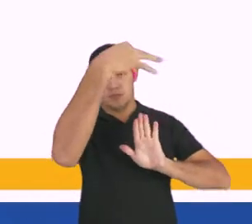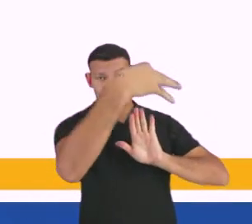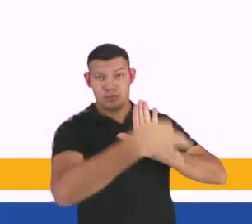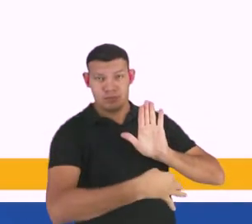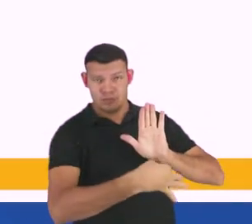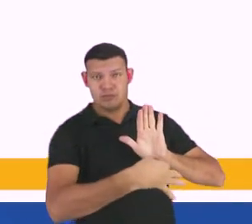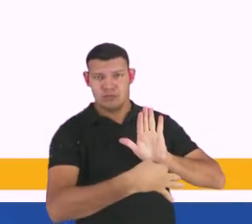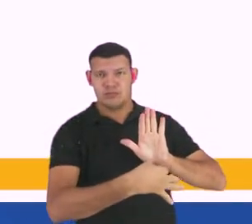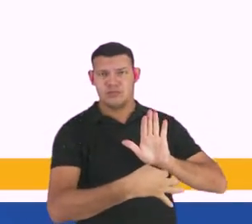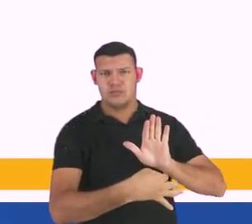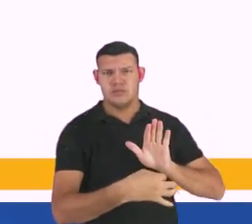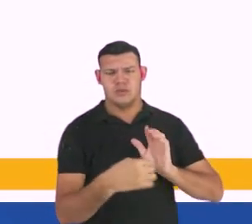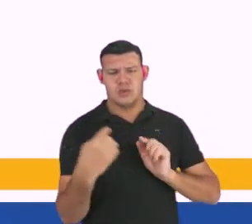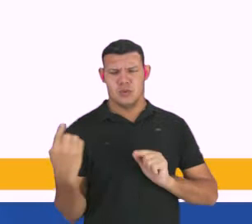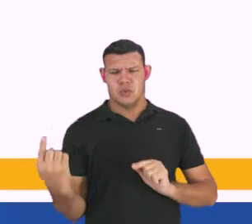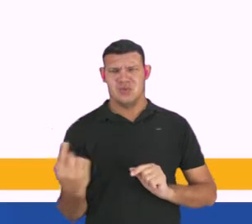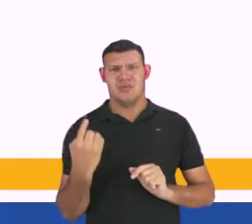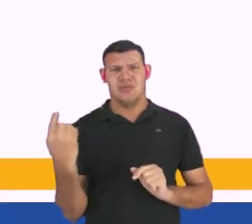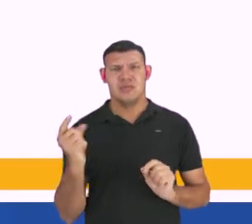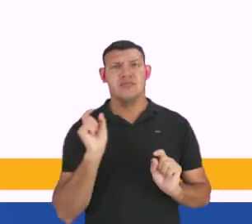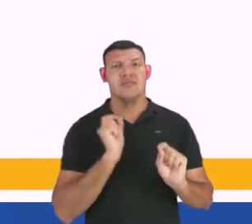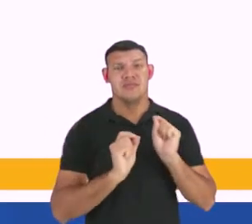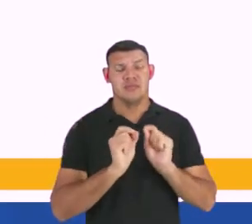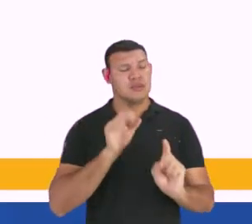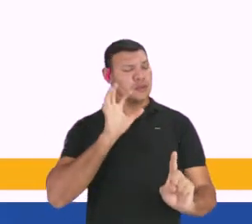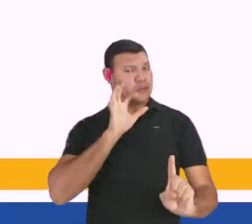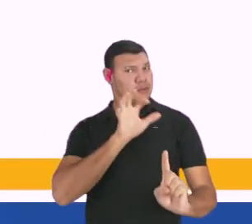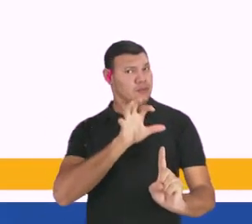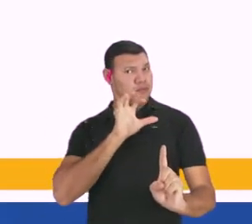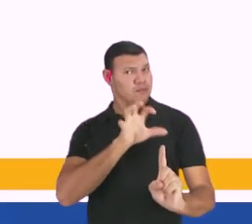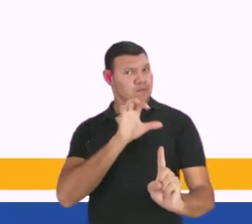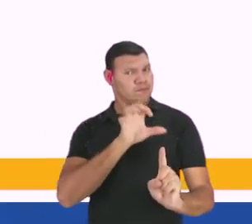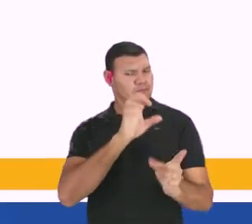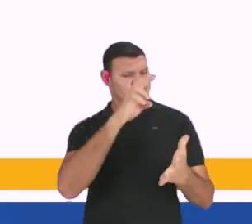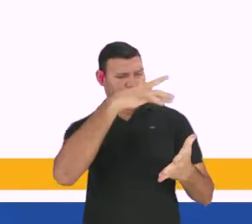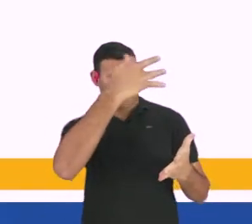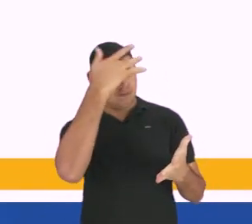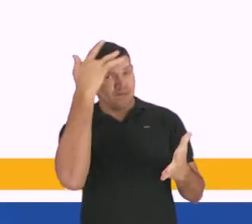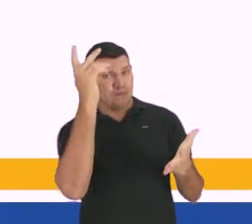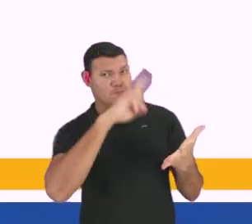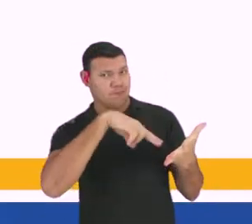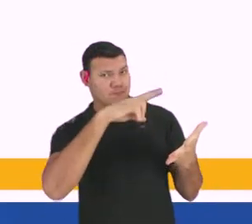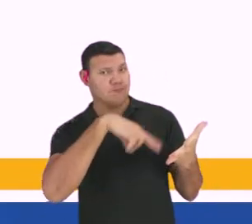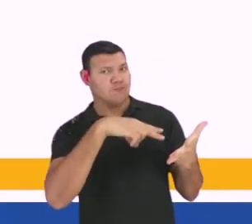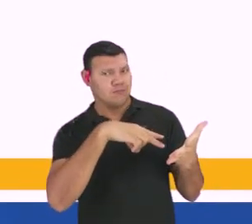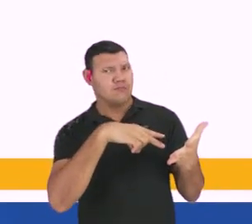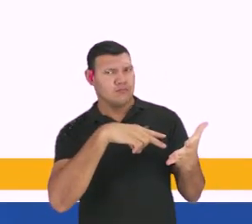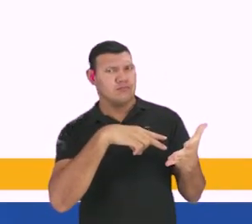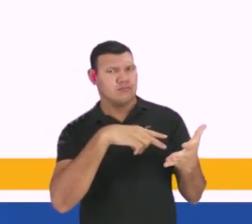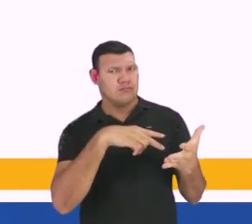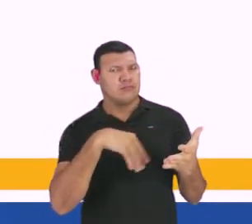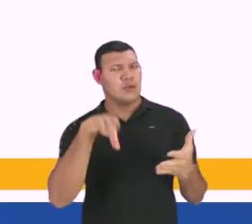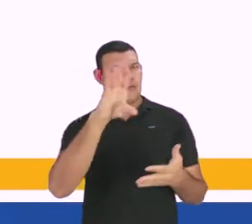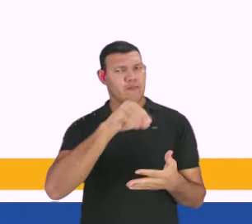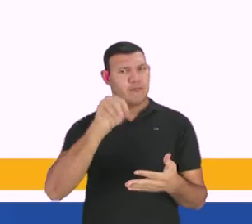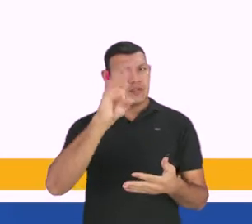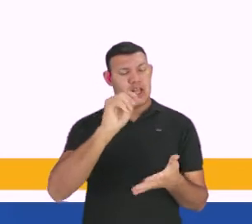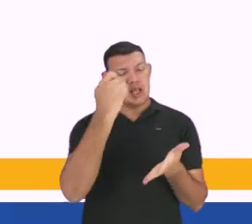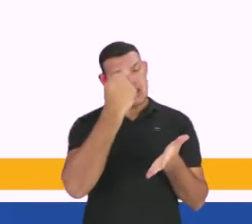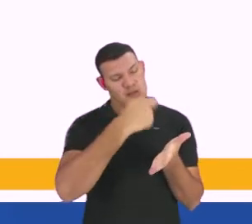argumentativa, a única intenção dela é convencer o leitor do que você está falando, do que você está